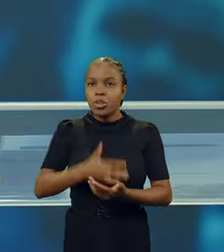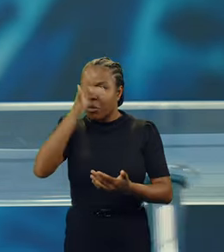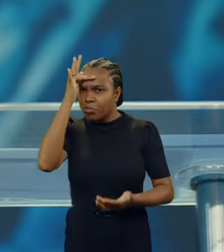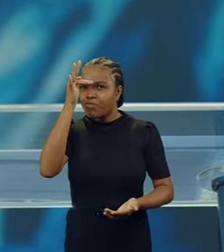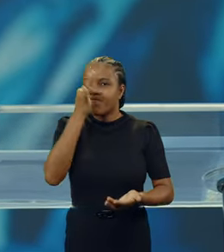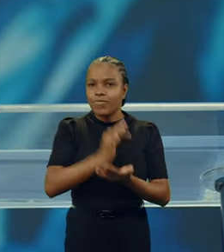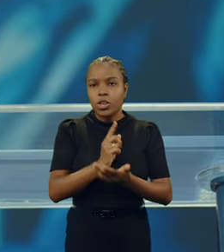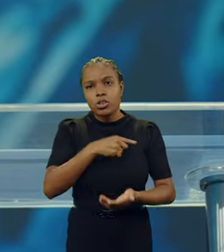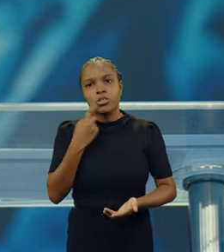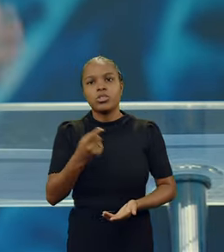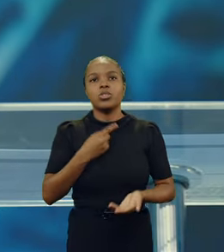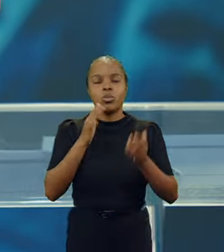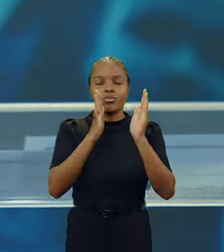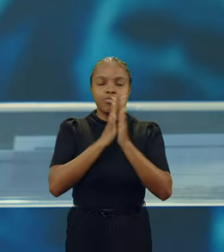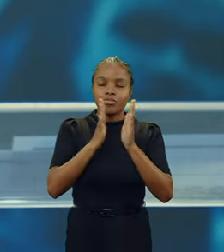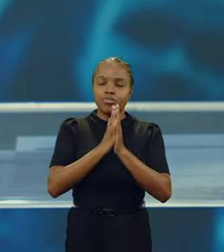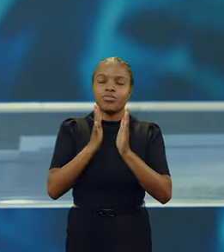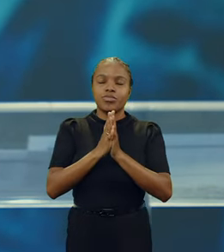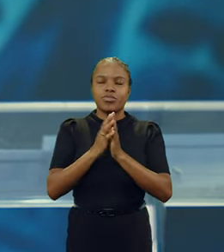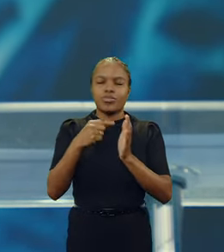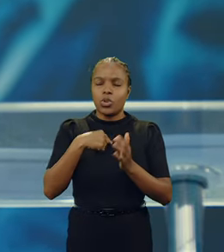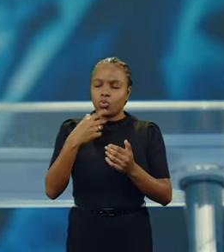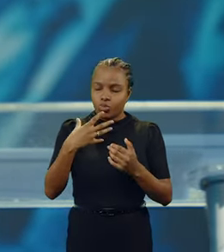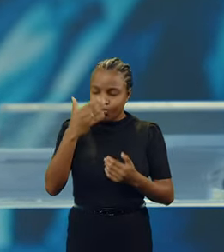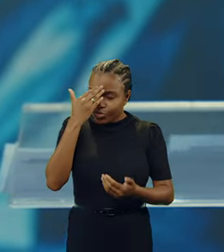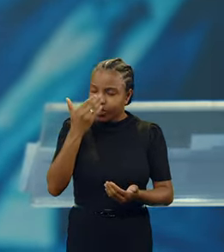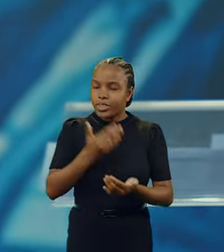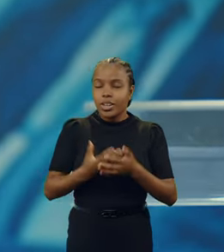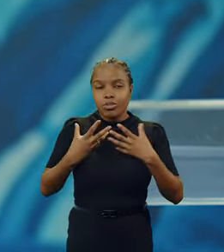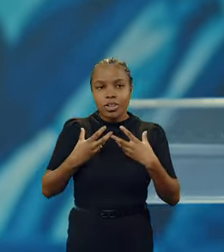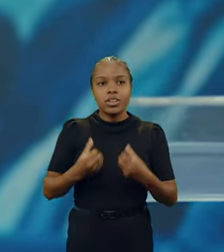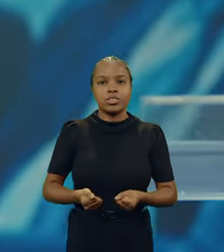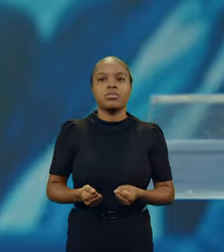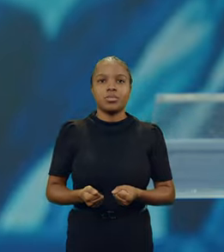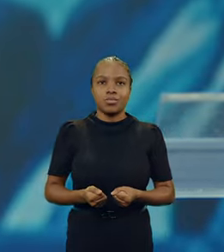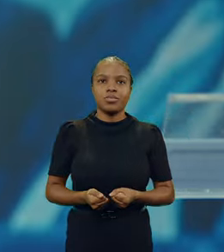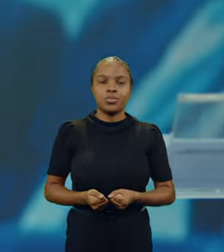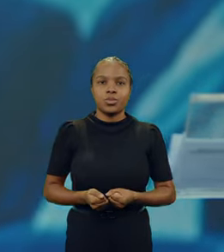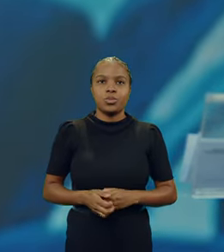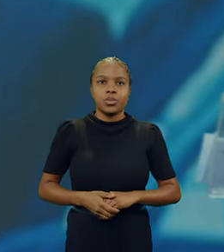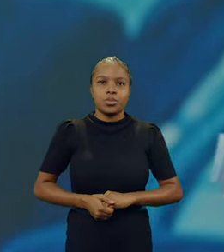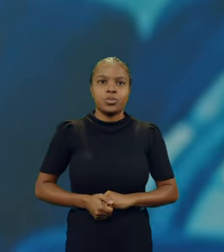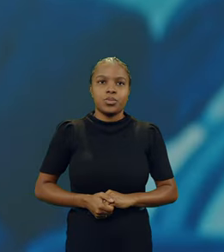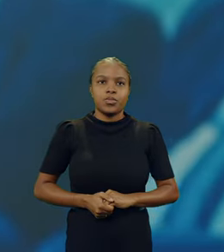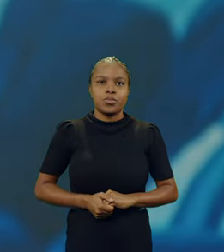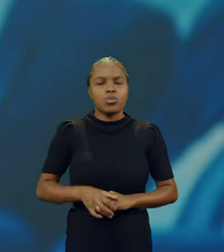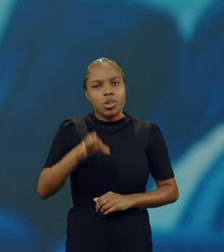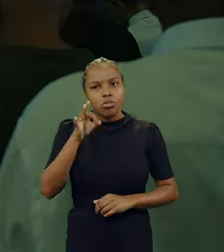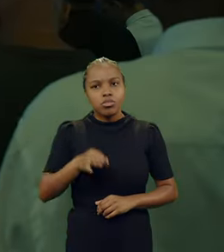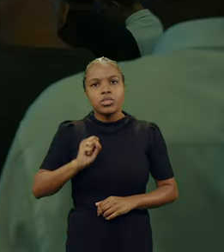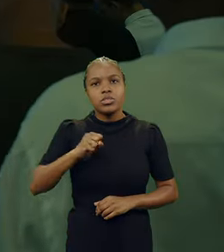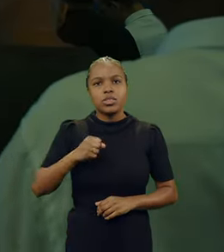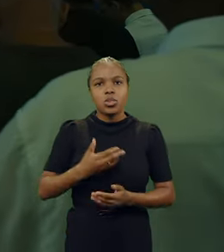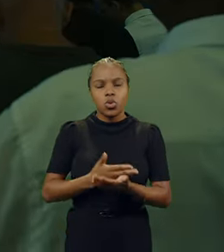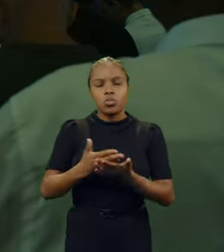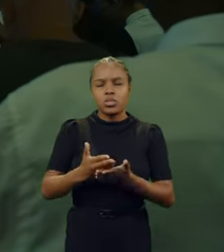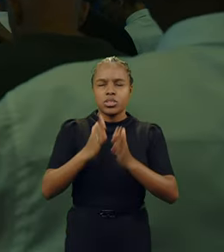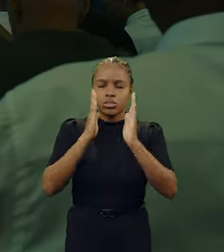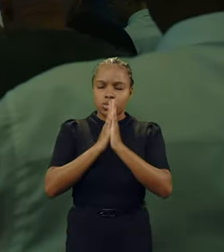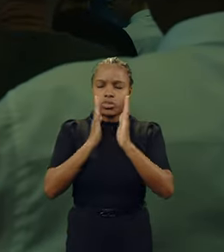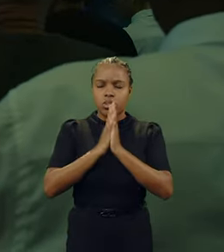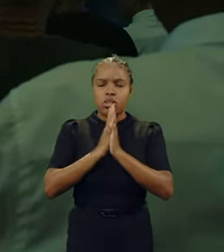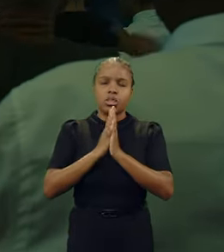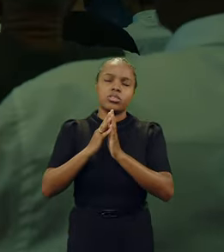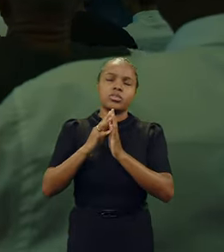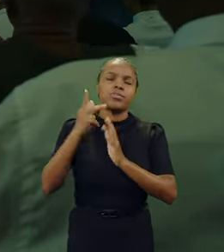na resposta. Pastor Marina, eu creio na resposta da oração desta igreja. Com certeza, presbítero Kleber, oremos a Deus. Grande